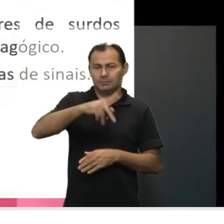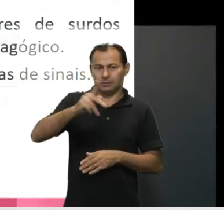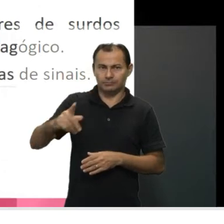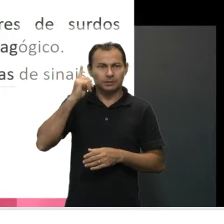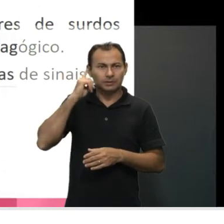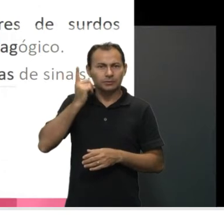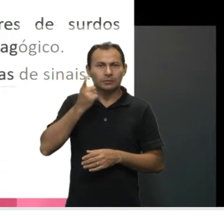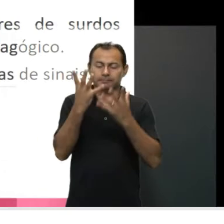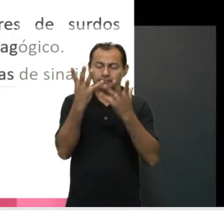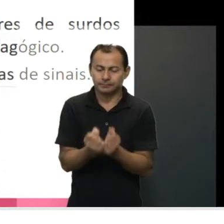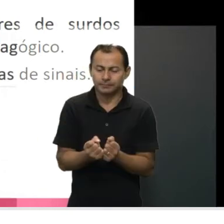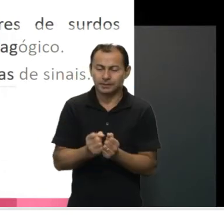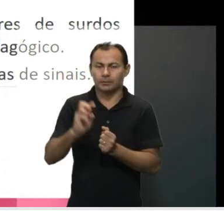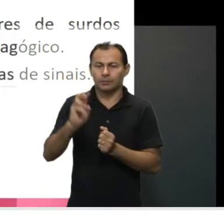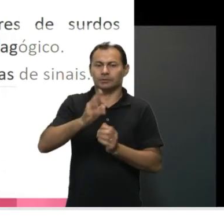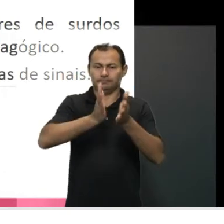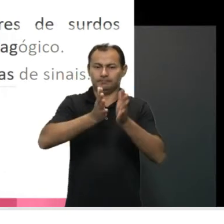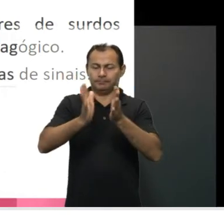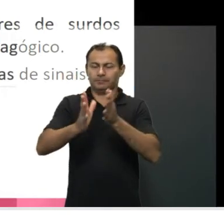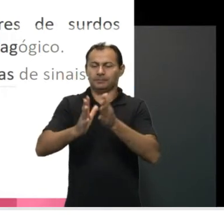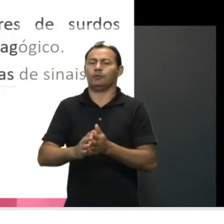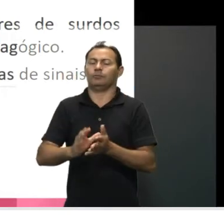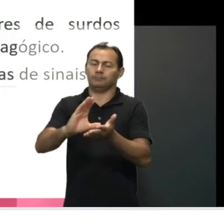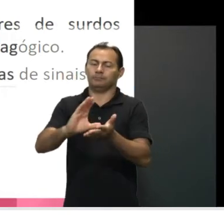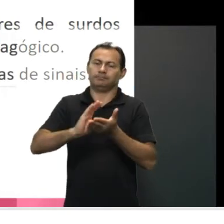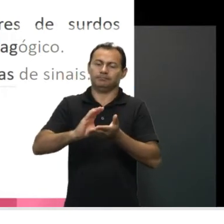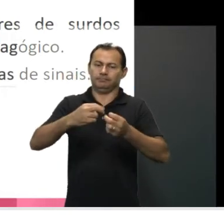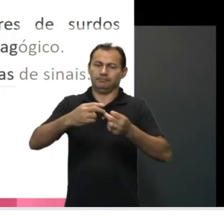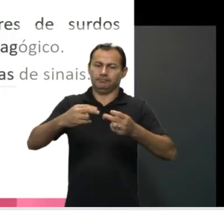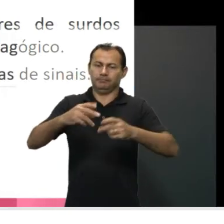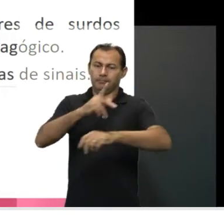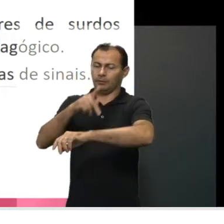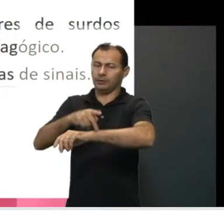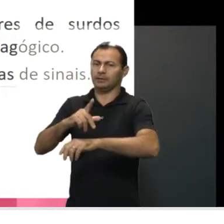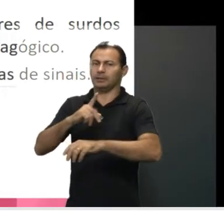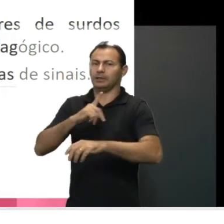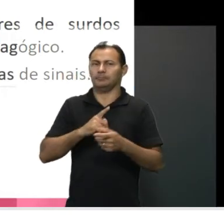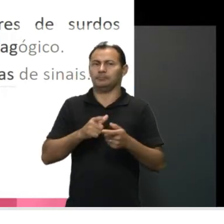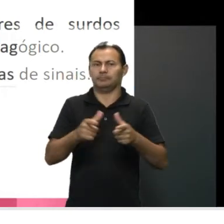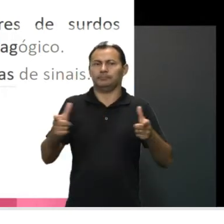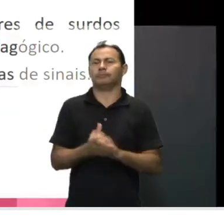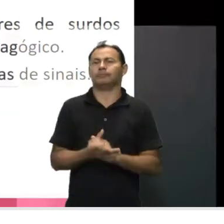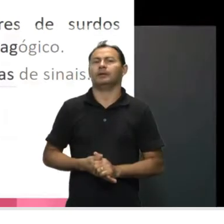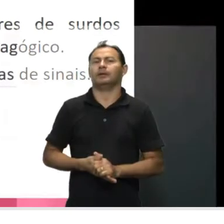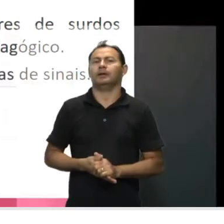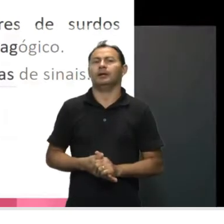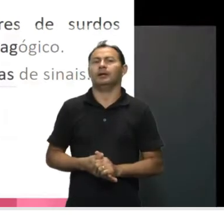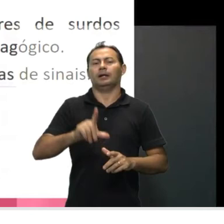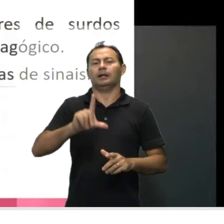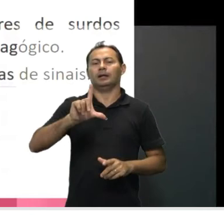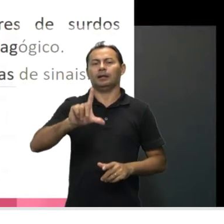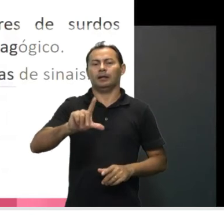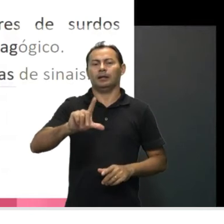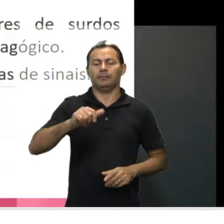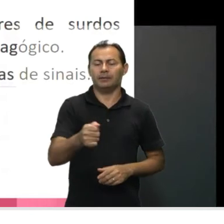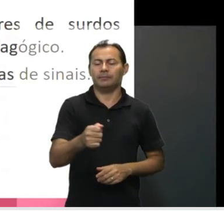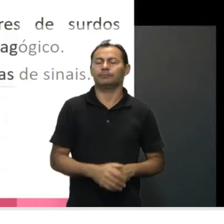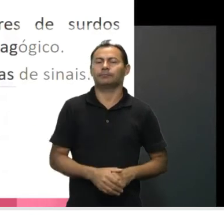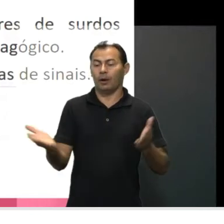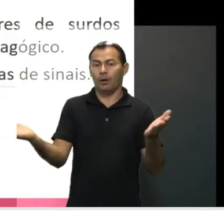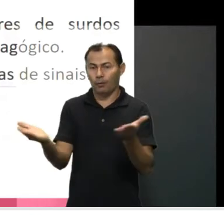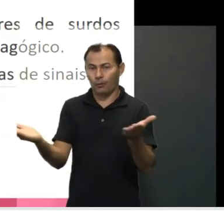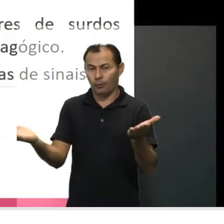recurso pedagógico. E nós temos como uma grande referência Lepier. Na Idade Contemporânea, que nós pensamos